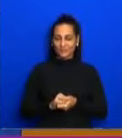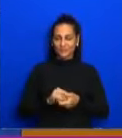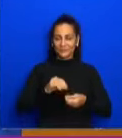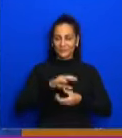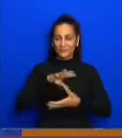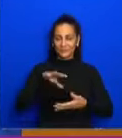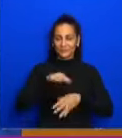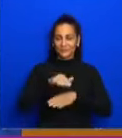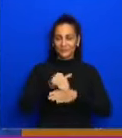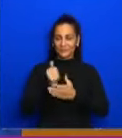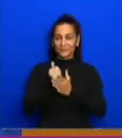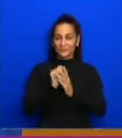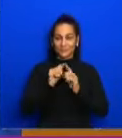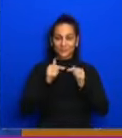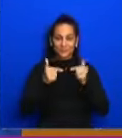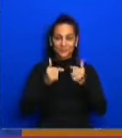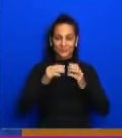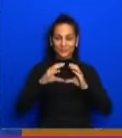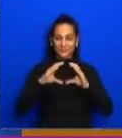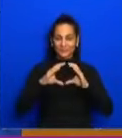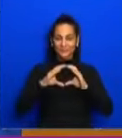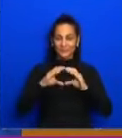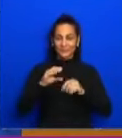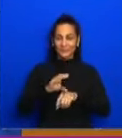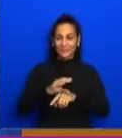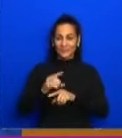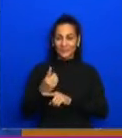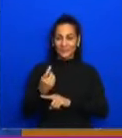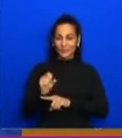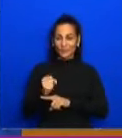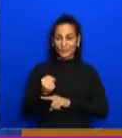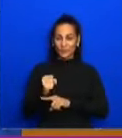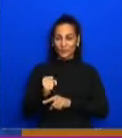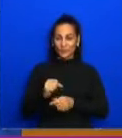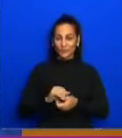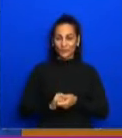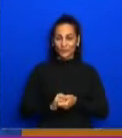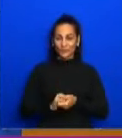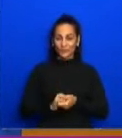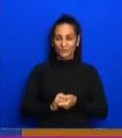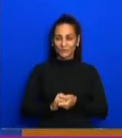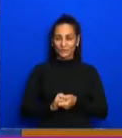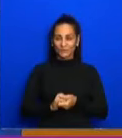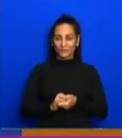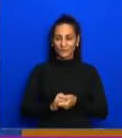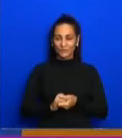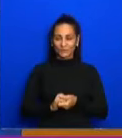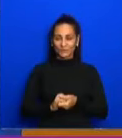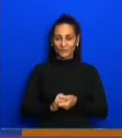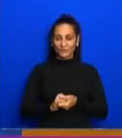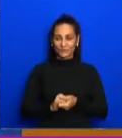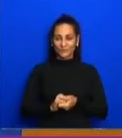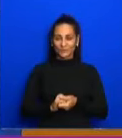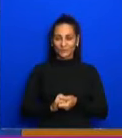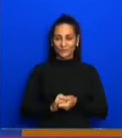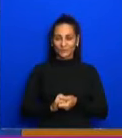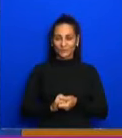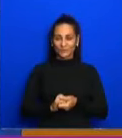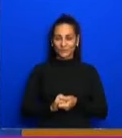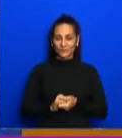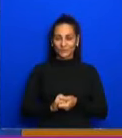O globo girando, você chamando, a sorte chegando. Bola cinza 18, cinza número 18.